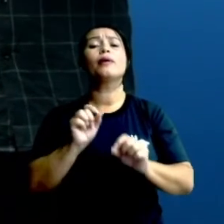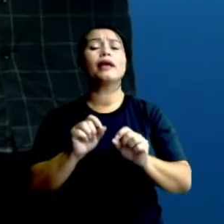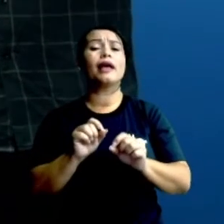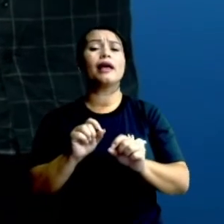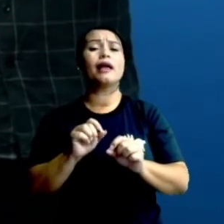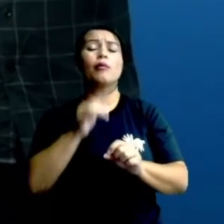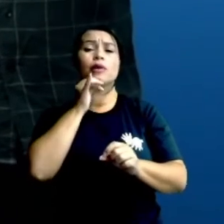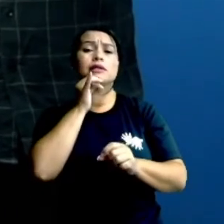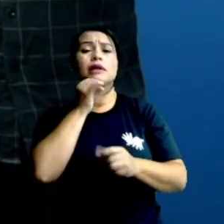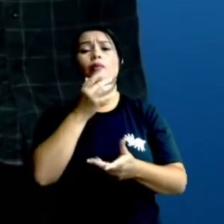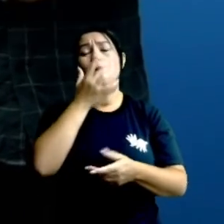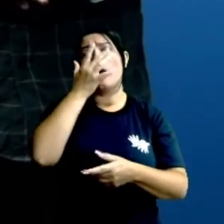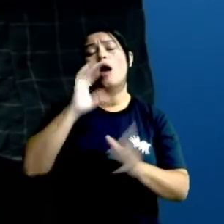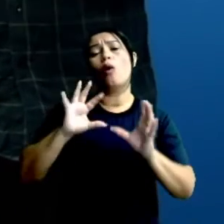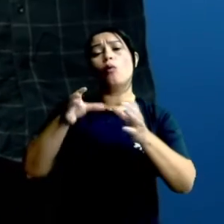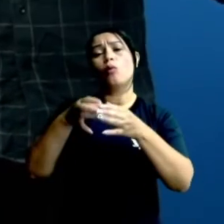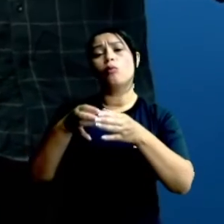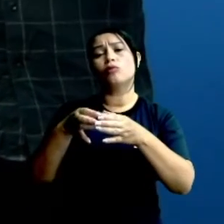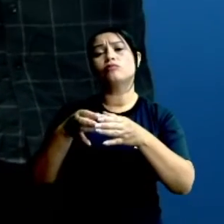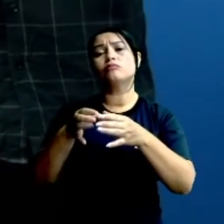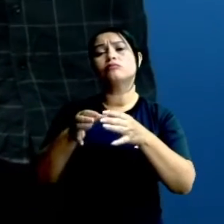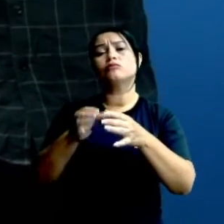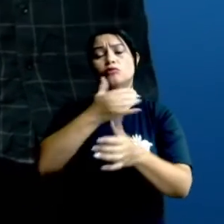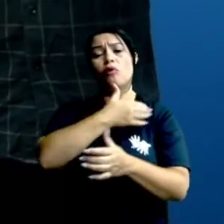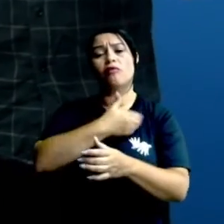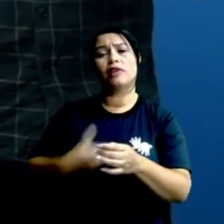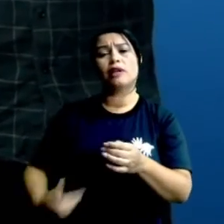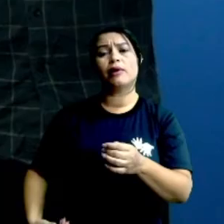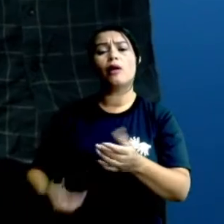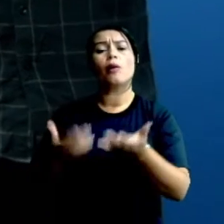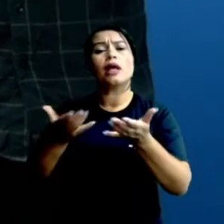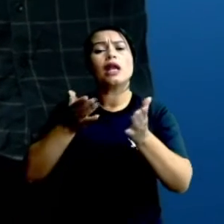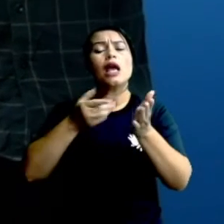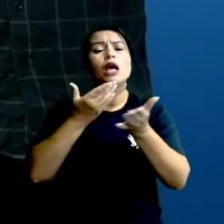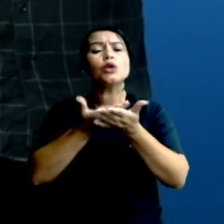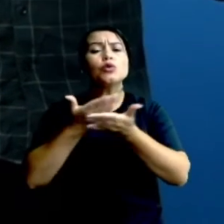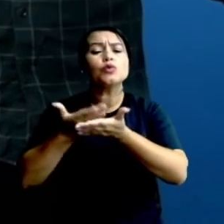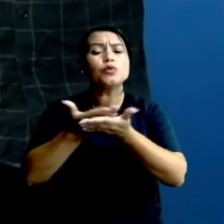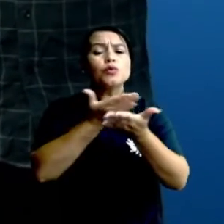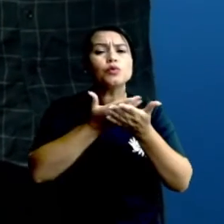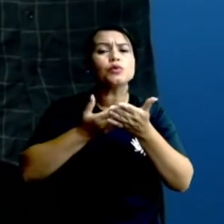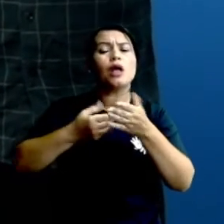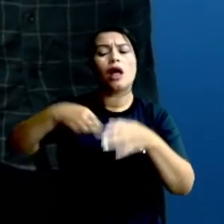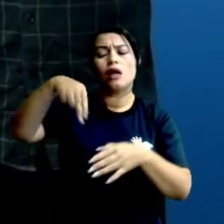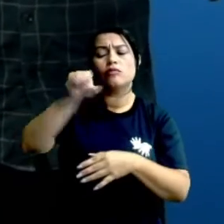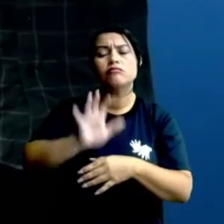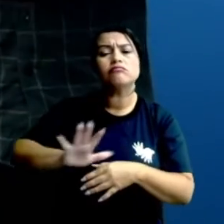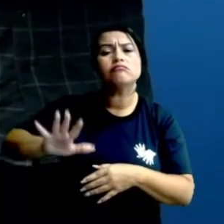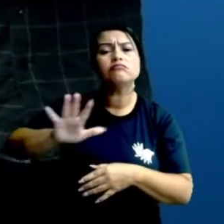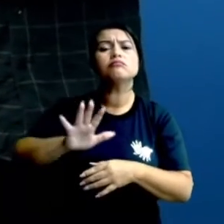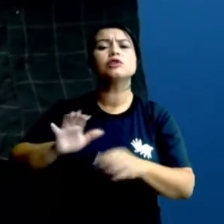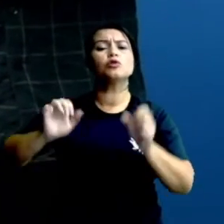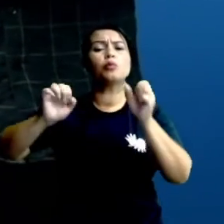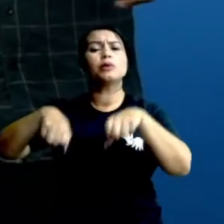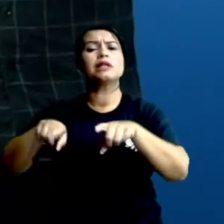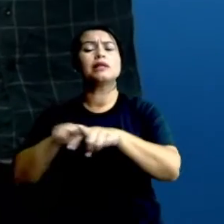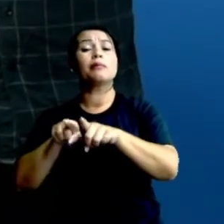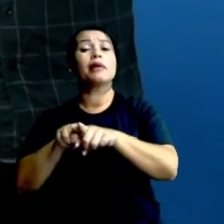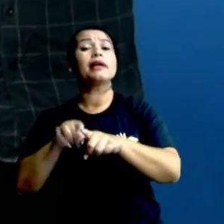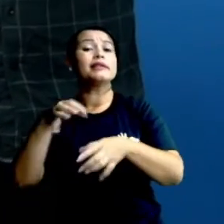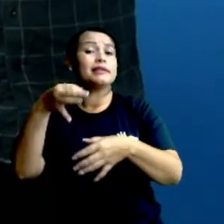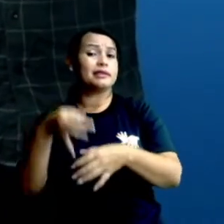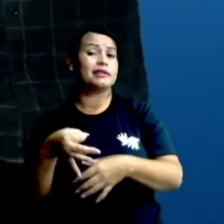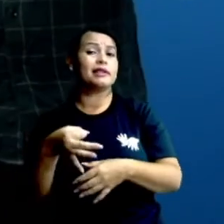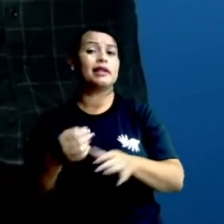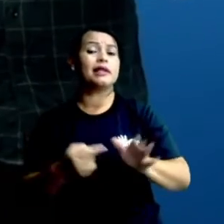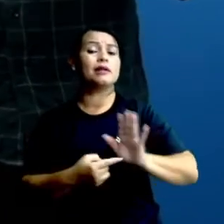essa superintendência? É um órgão governamental que iria estudar toda a região Nordeste, suas potencialidades, né? E com